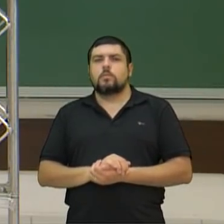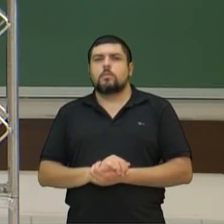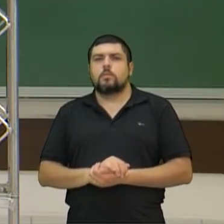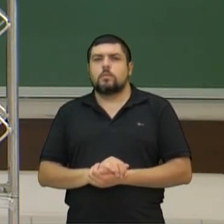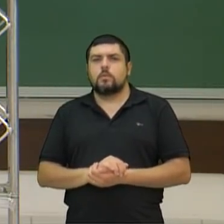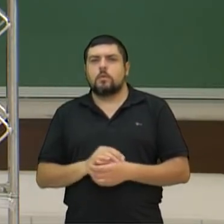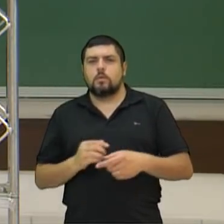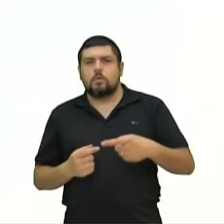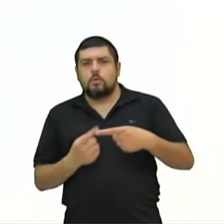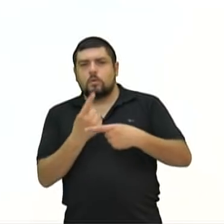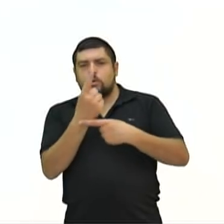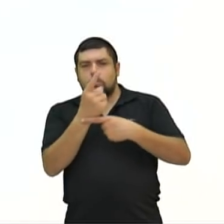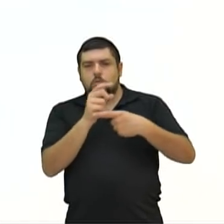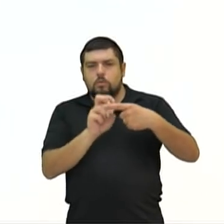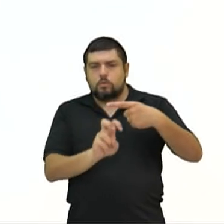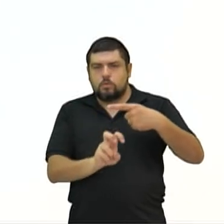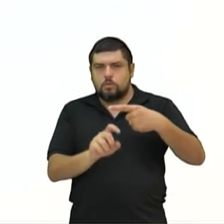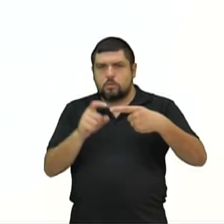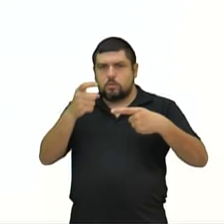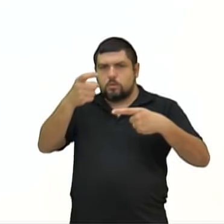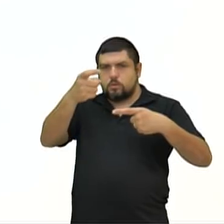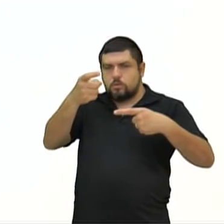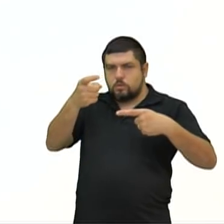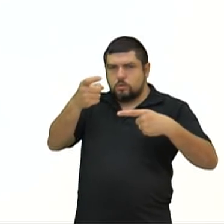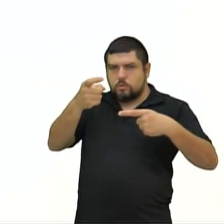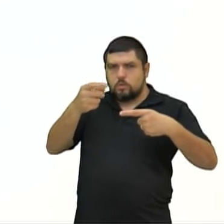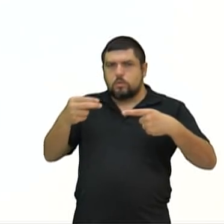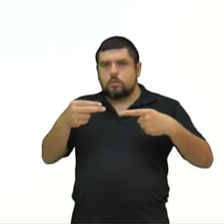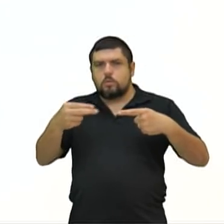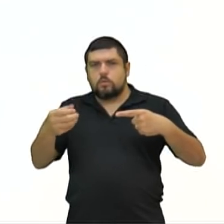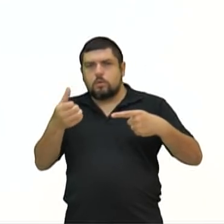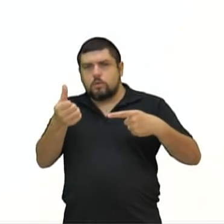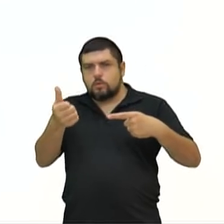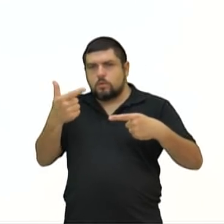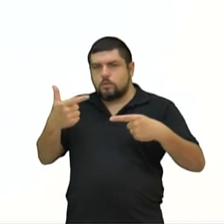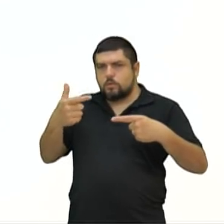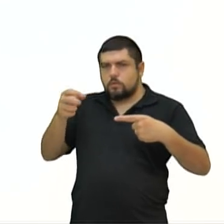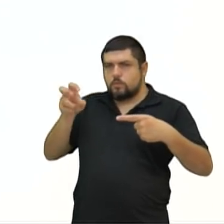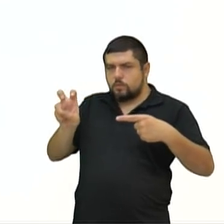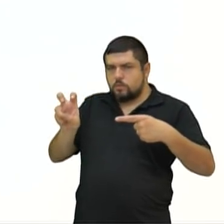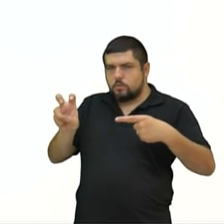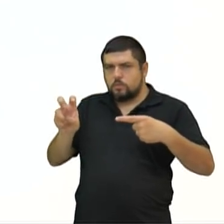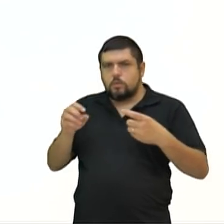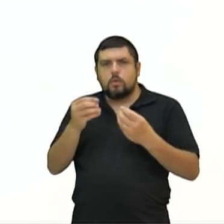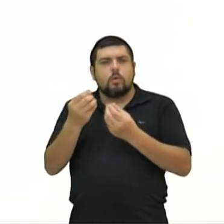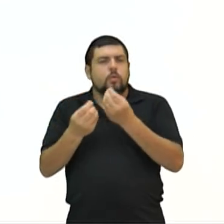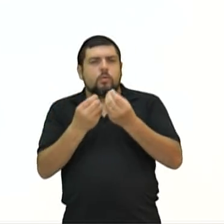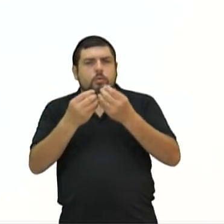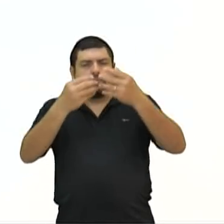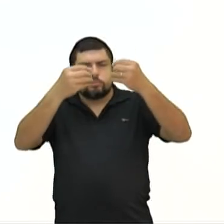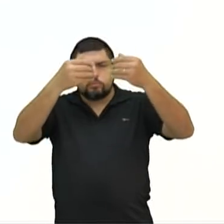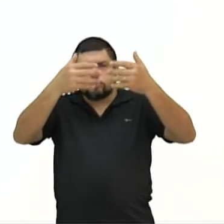1 quinto elevado a x é igual a 625. Vou fazer aqui também. 1 quinto elevado a x.